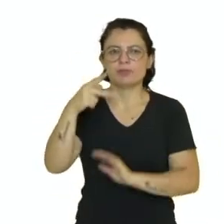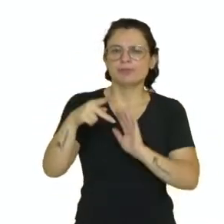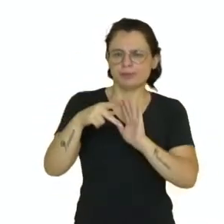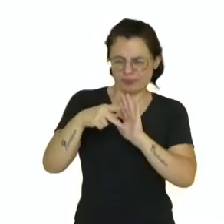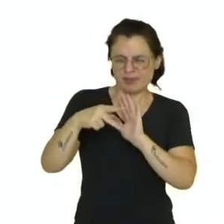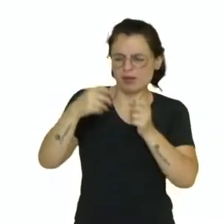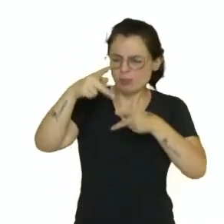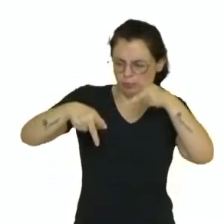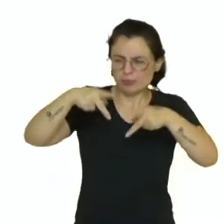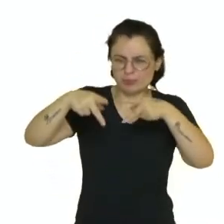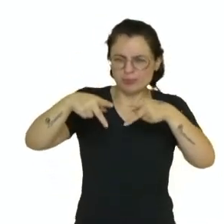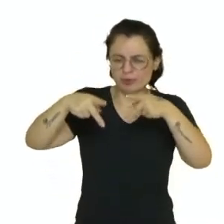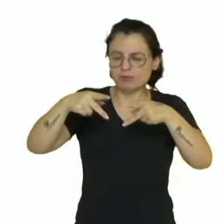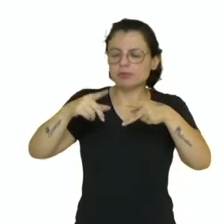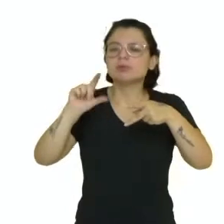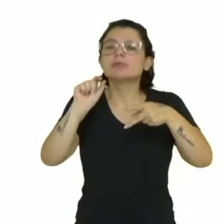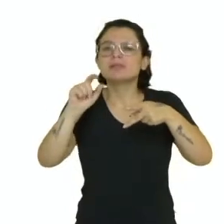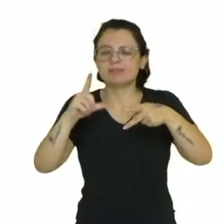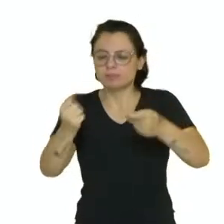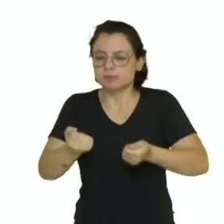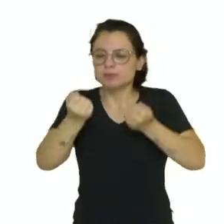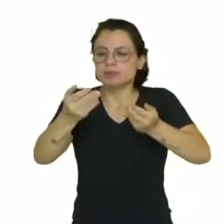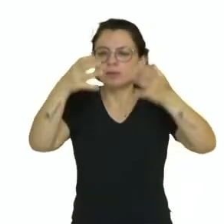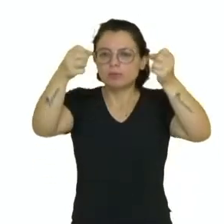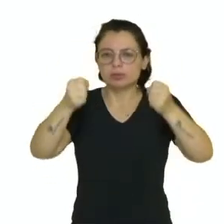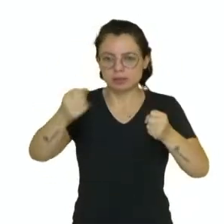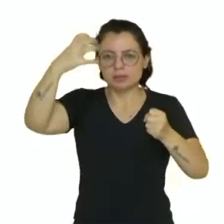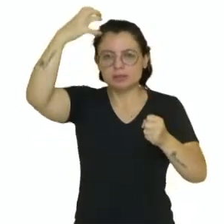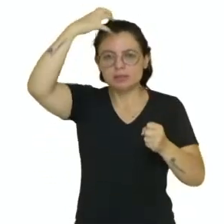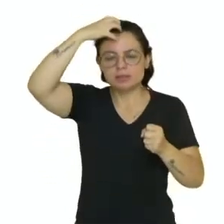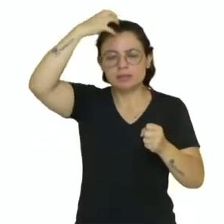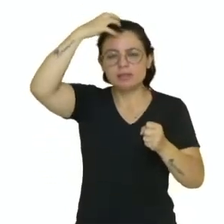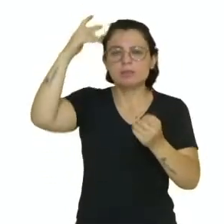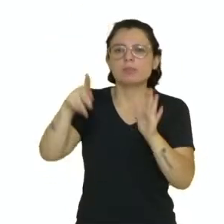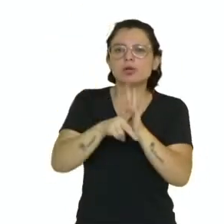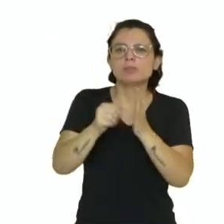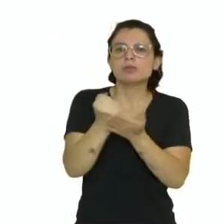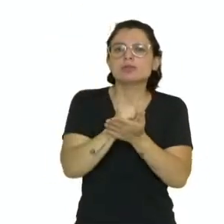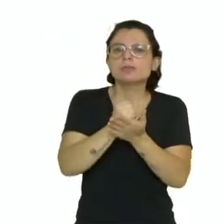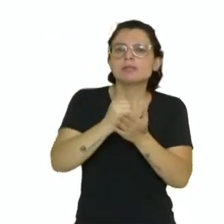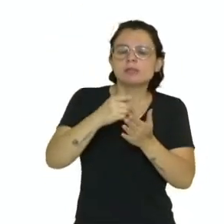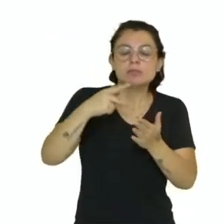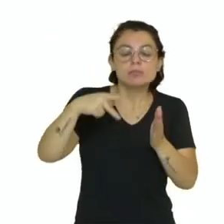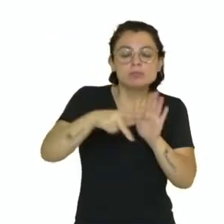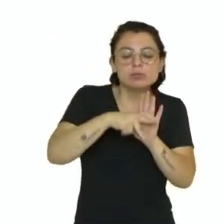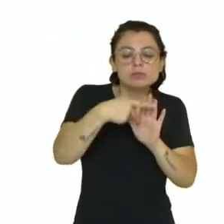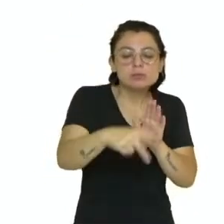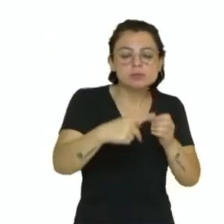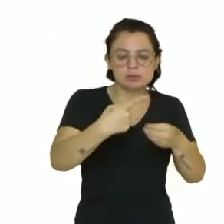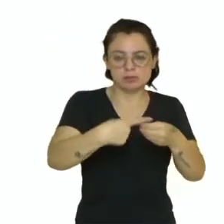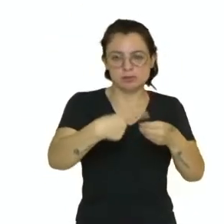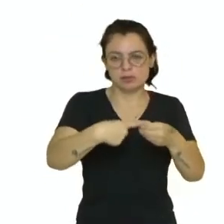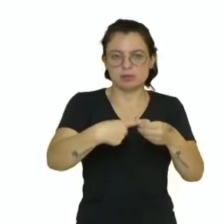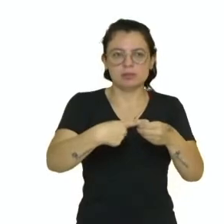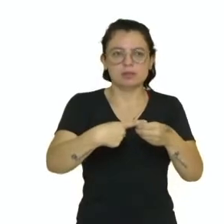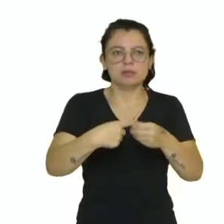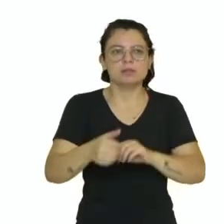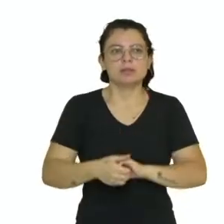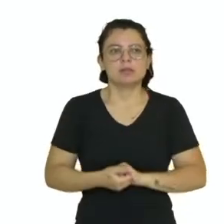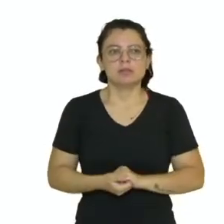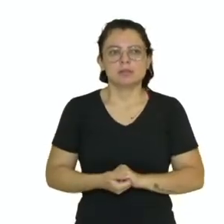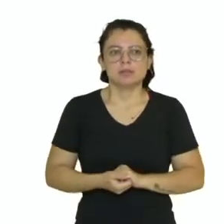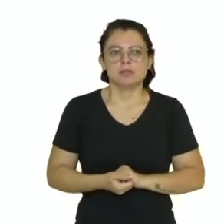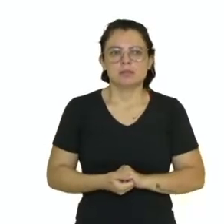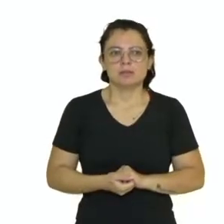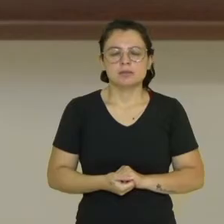reis estendia-se exclusivamente sobre os domínios de suas cidades e cidades satélites, caso